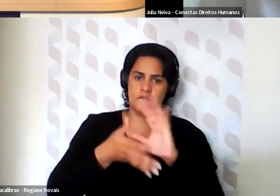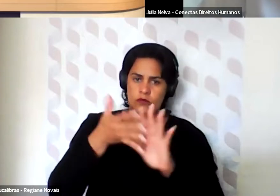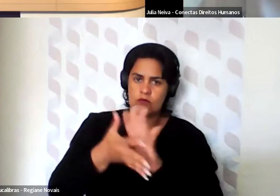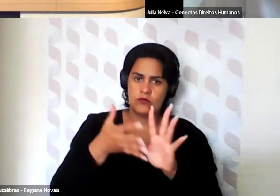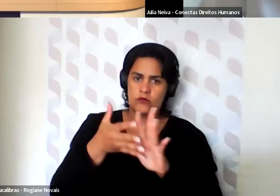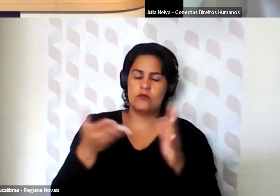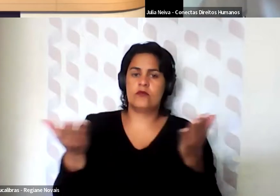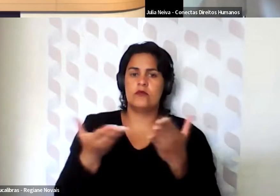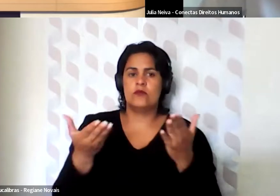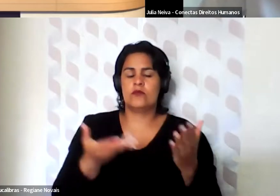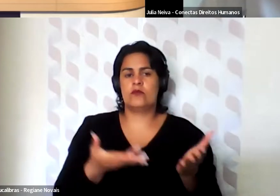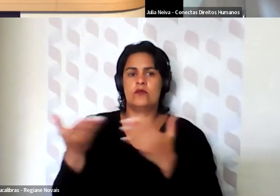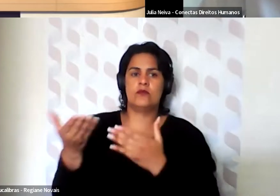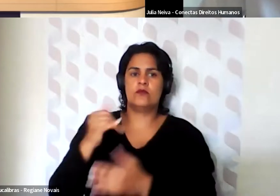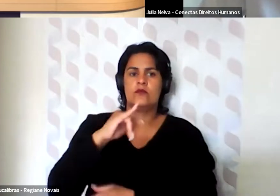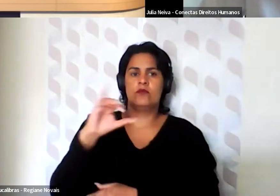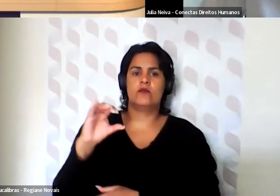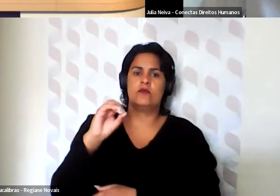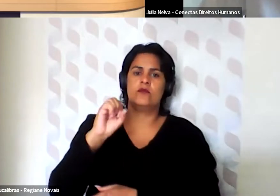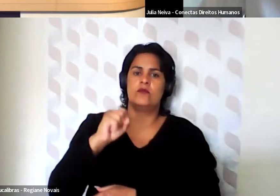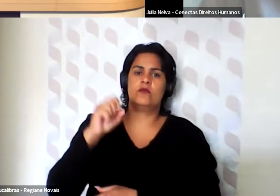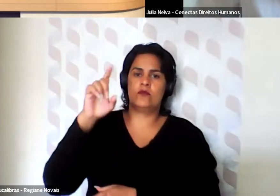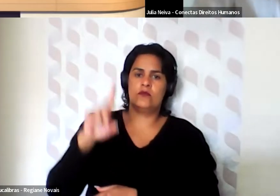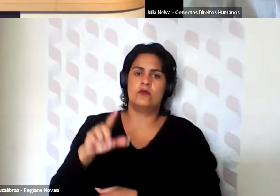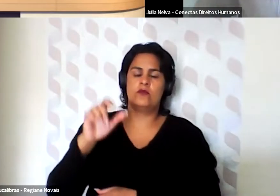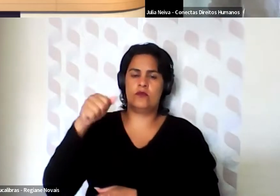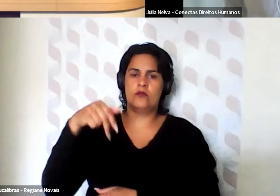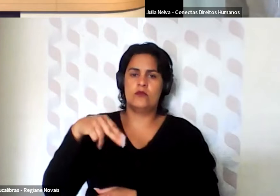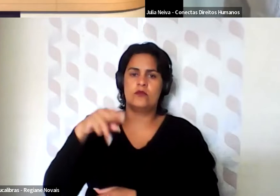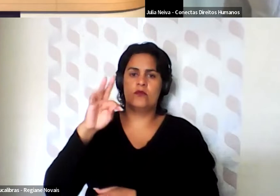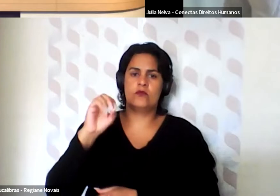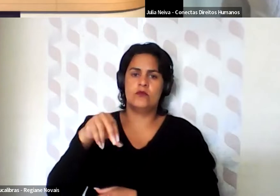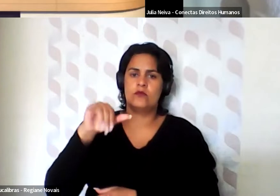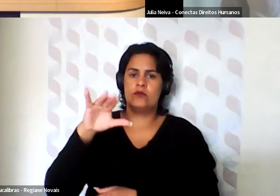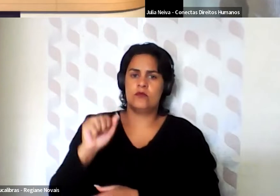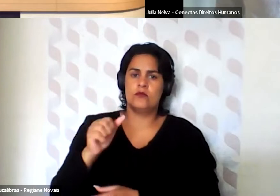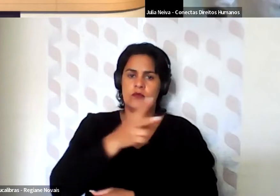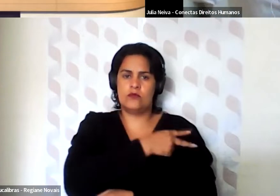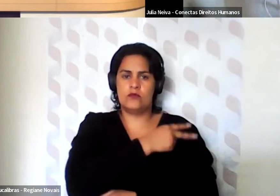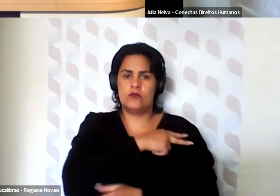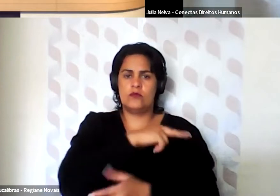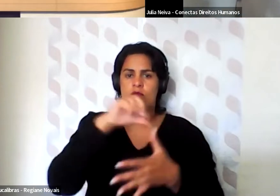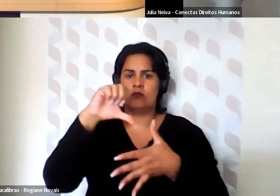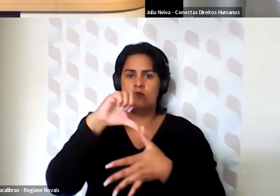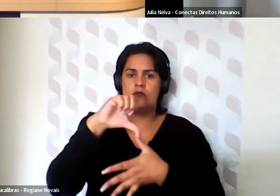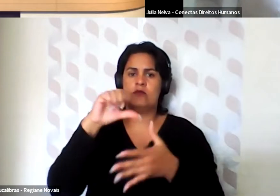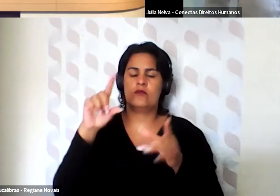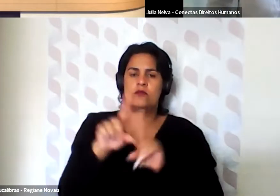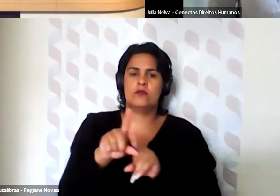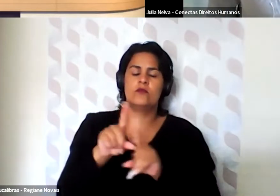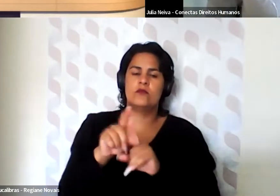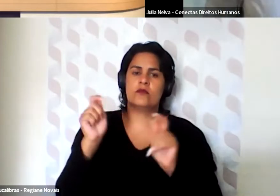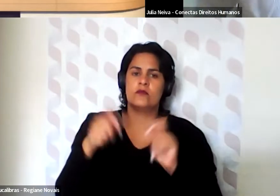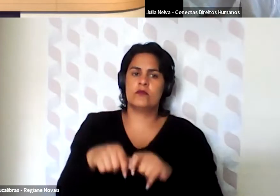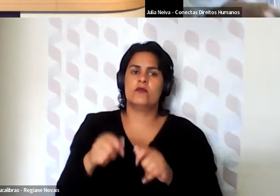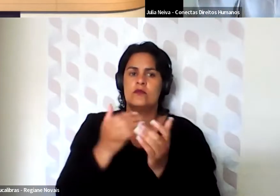will talk in English in this panel, unless Ambassador Cozendey wants to use Portuguese, but unfortunately